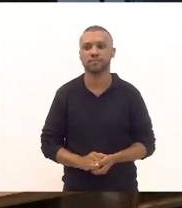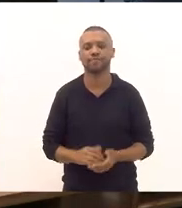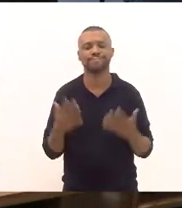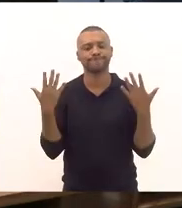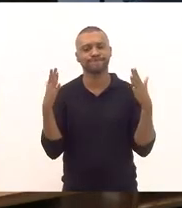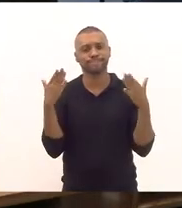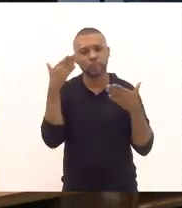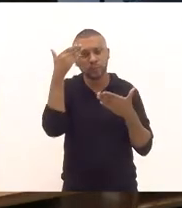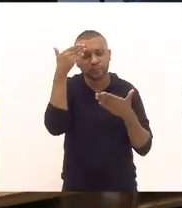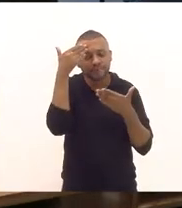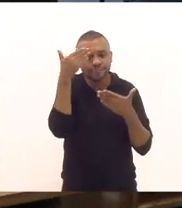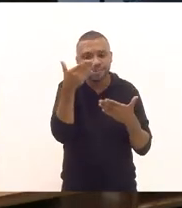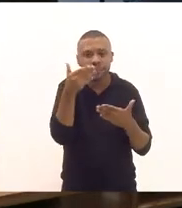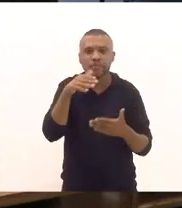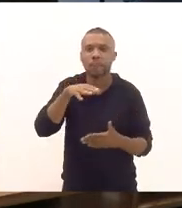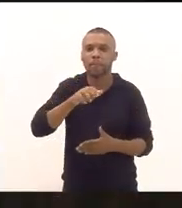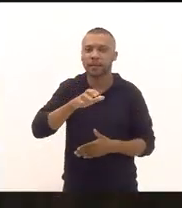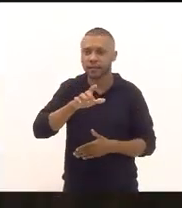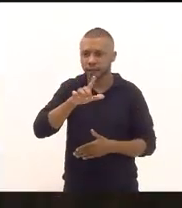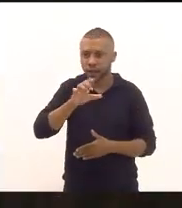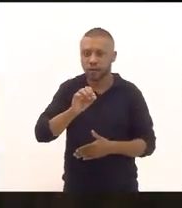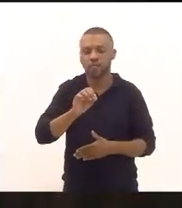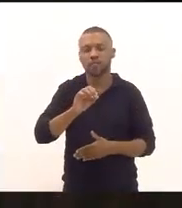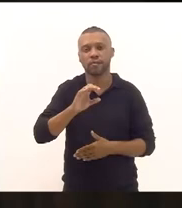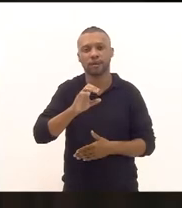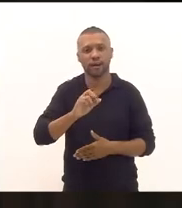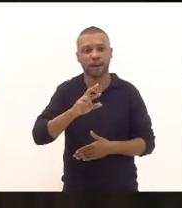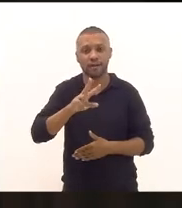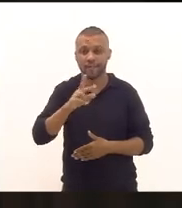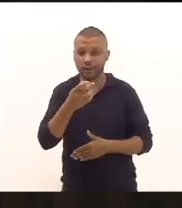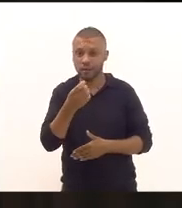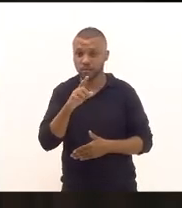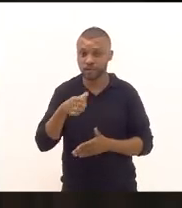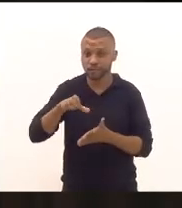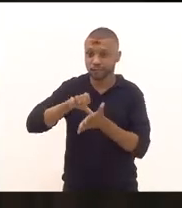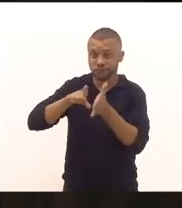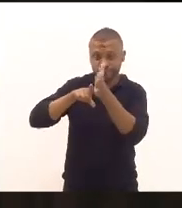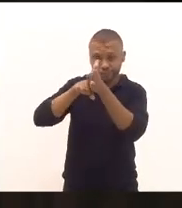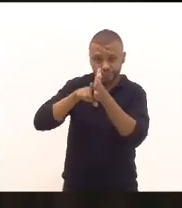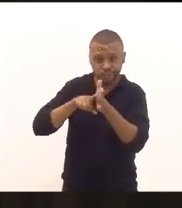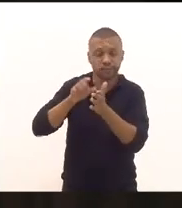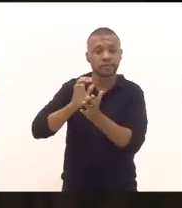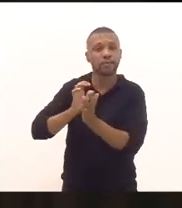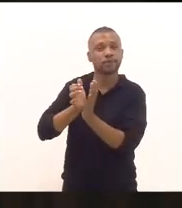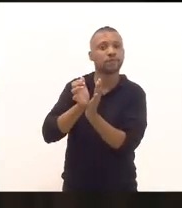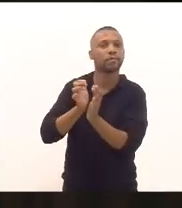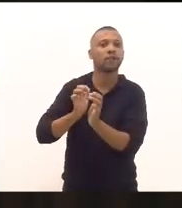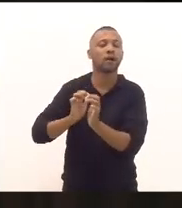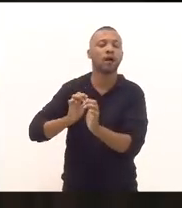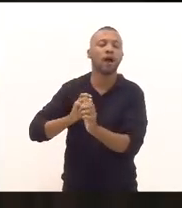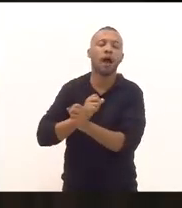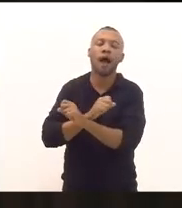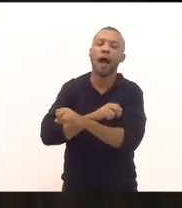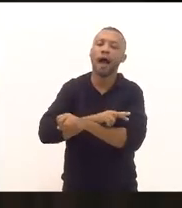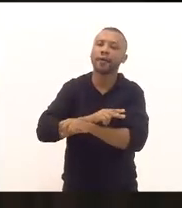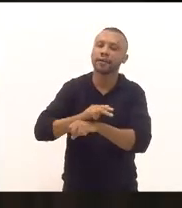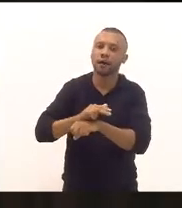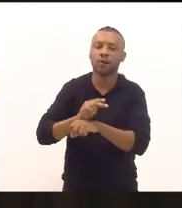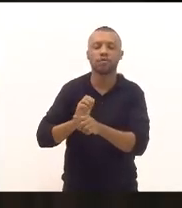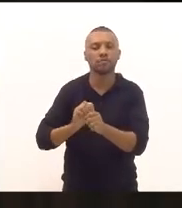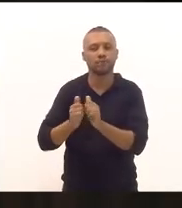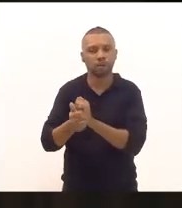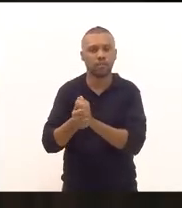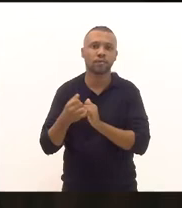é muito obrigada Marcelo Marcelo Carvalho que no observatório da discriminação racial no futebol tem feito um trabalho